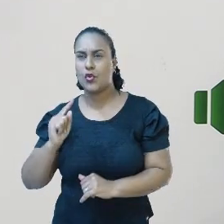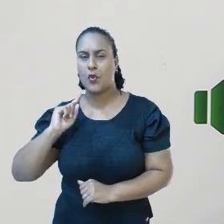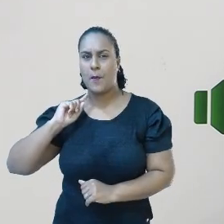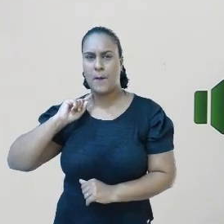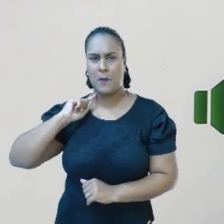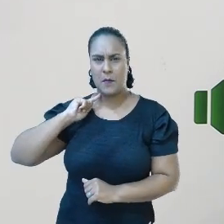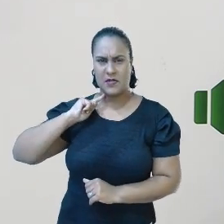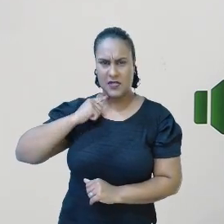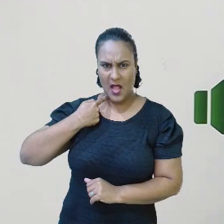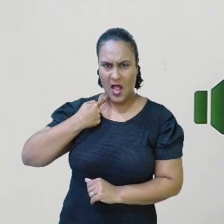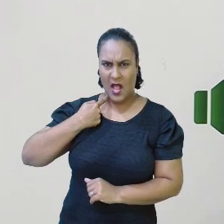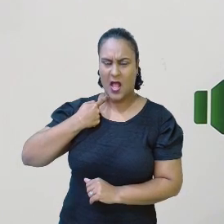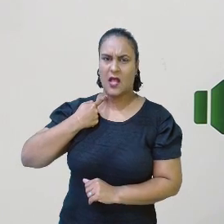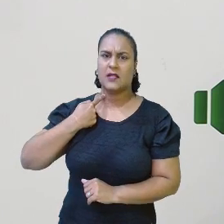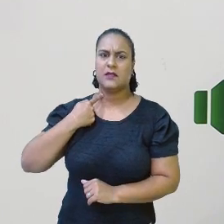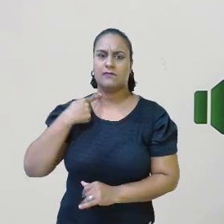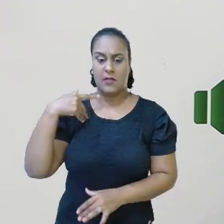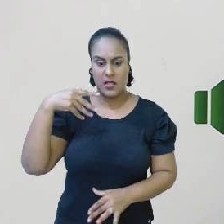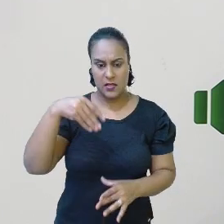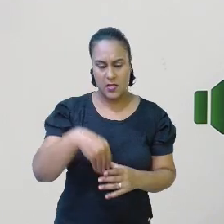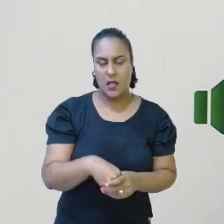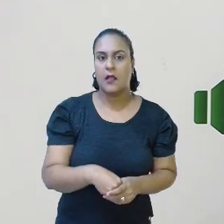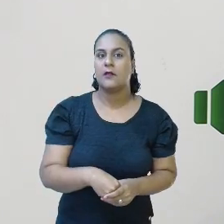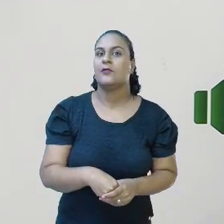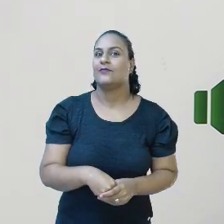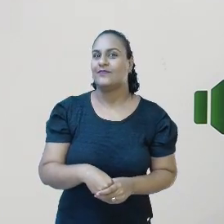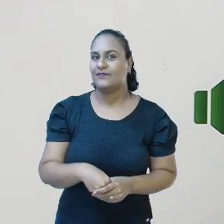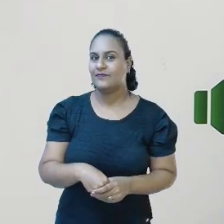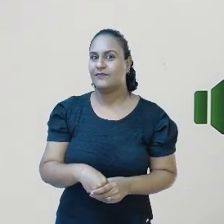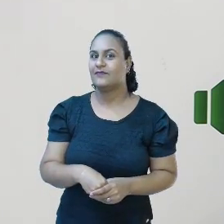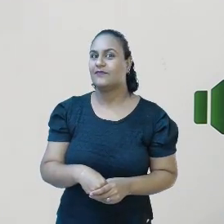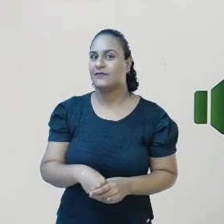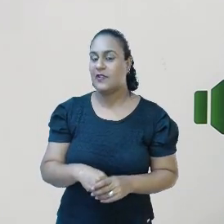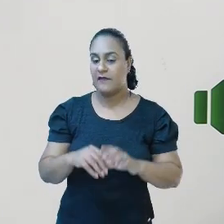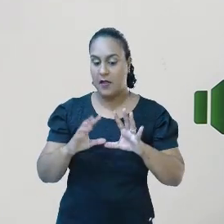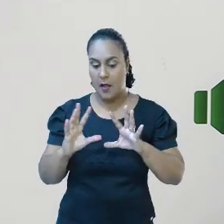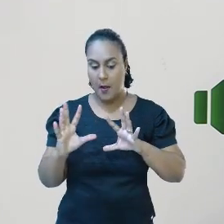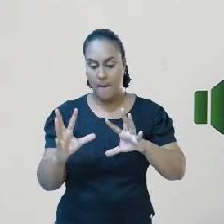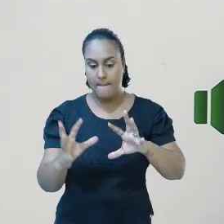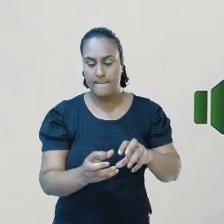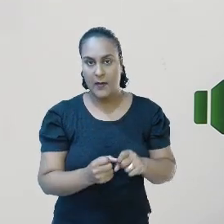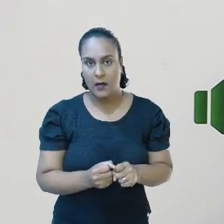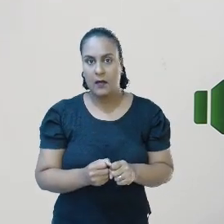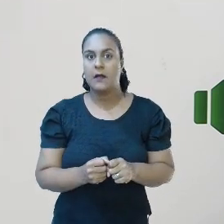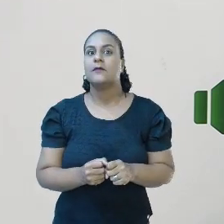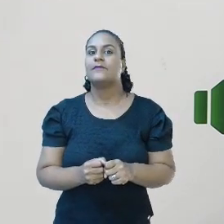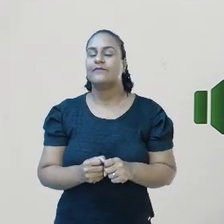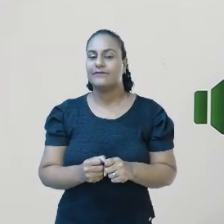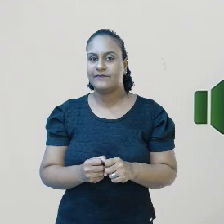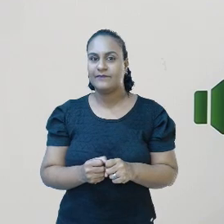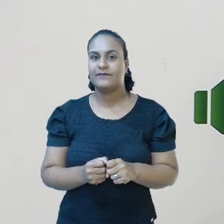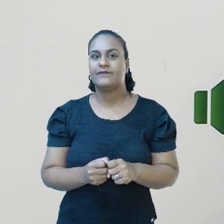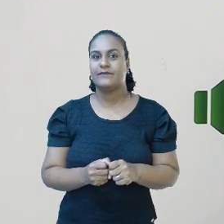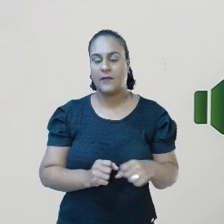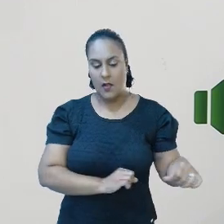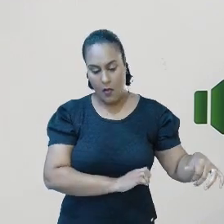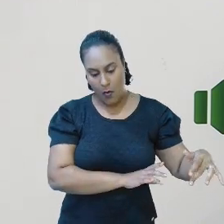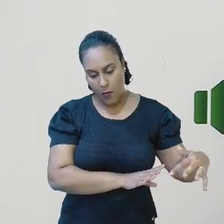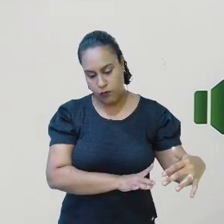todo esse processo, ele vai receber produtos e aí que vai trazer essa etapa